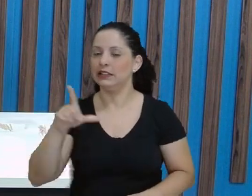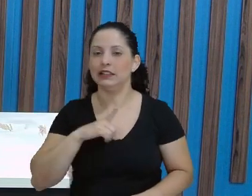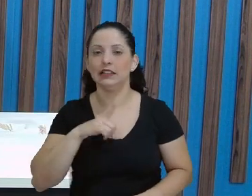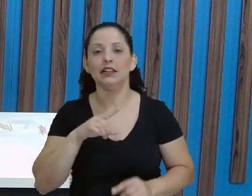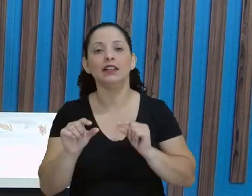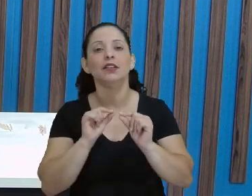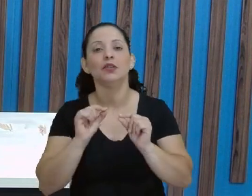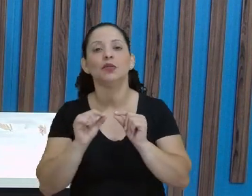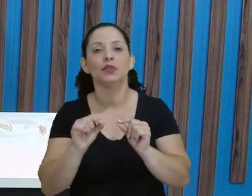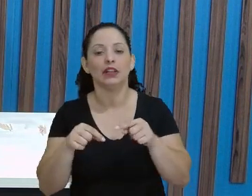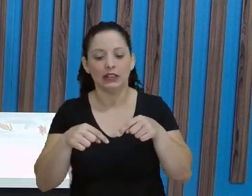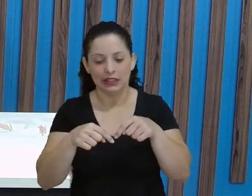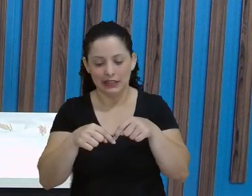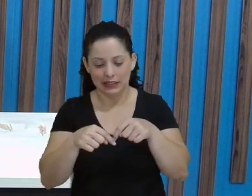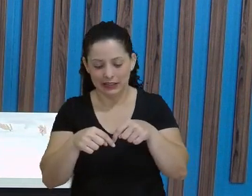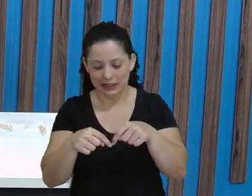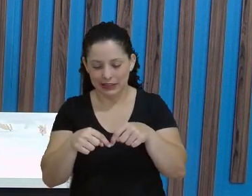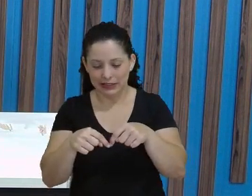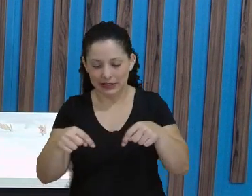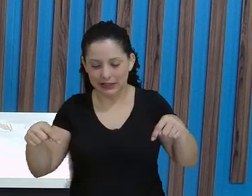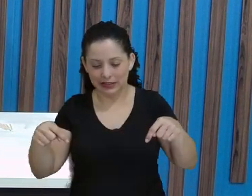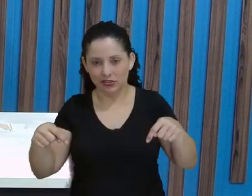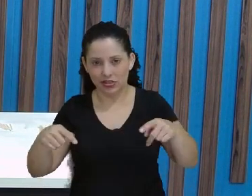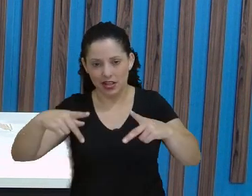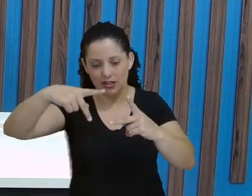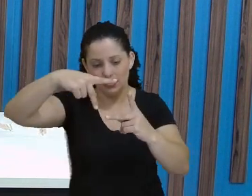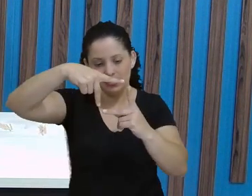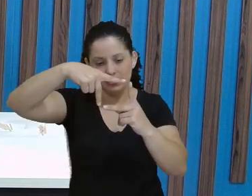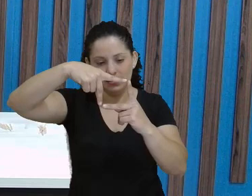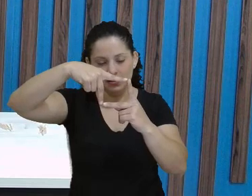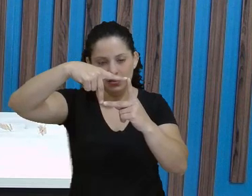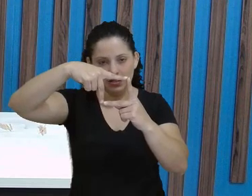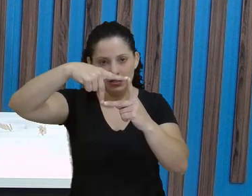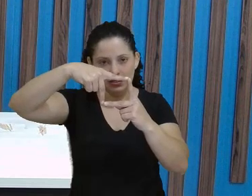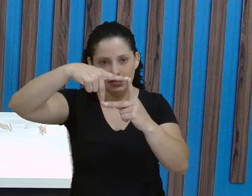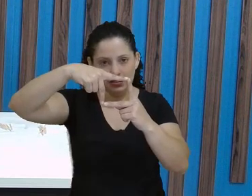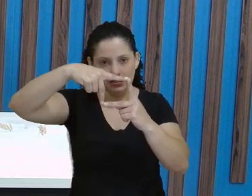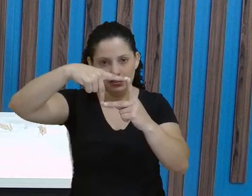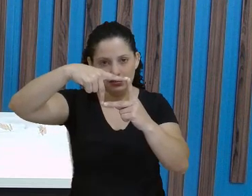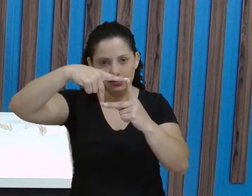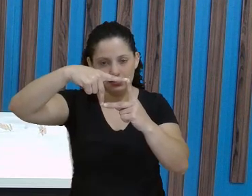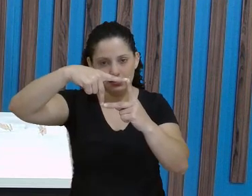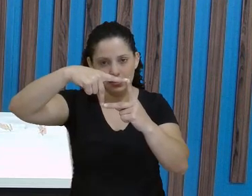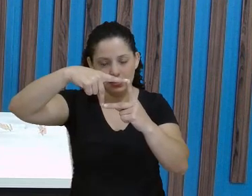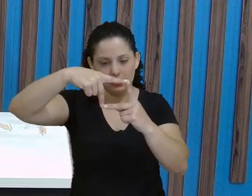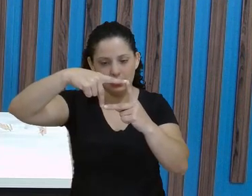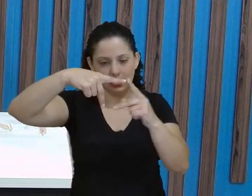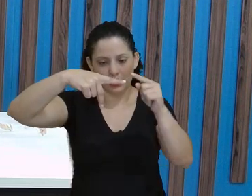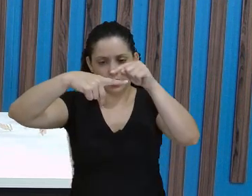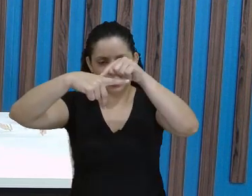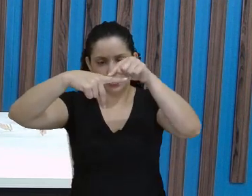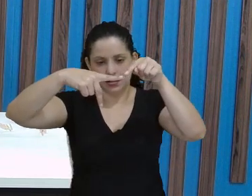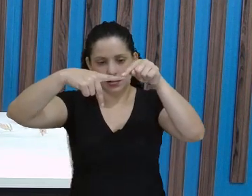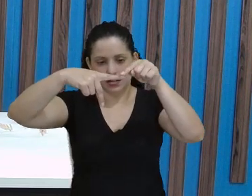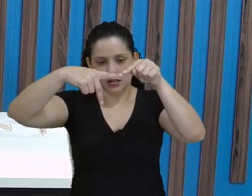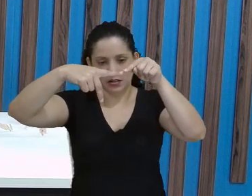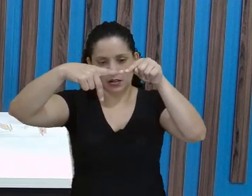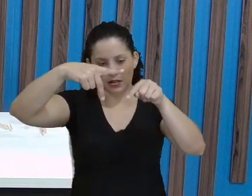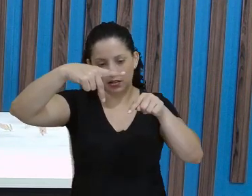agora, né, no seu formato, linhas retas. E cada linha dessa recebe um nome. São